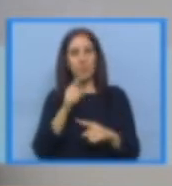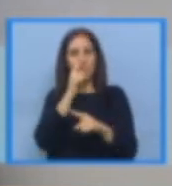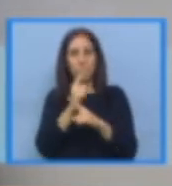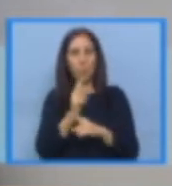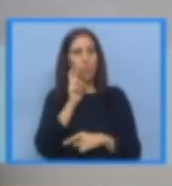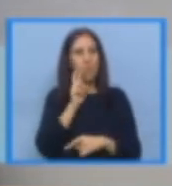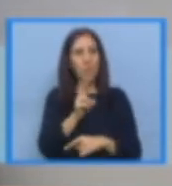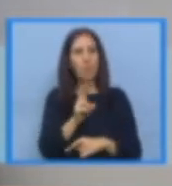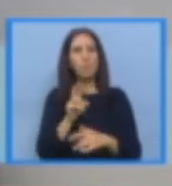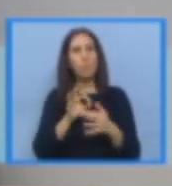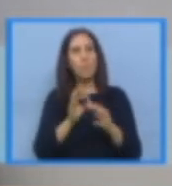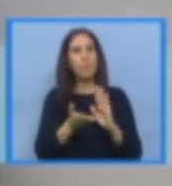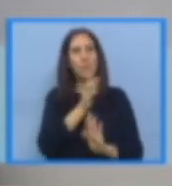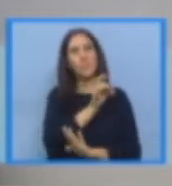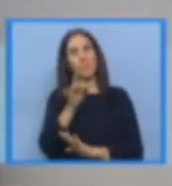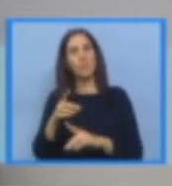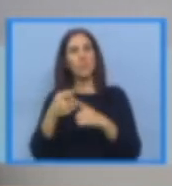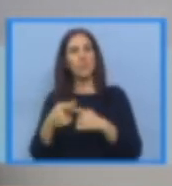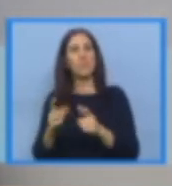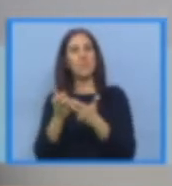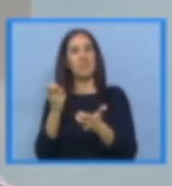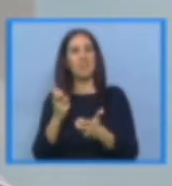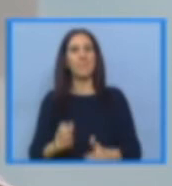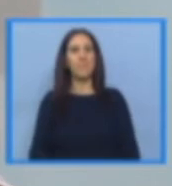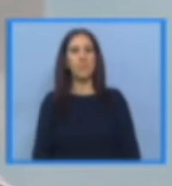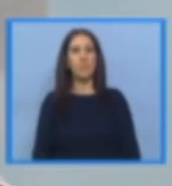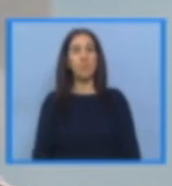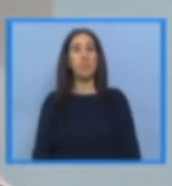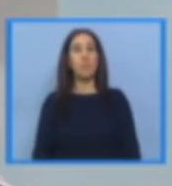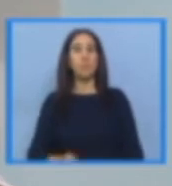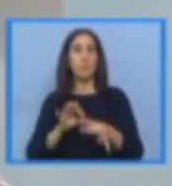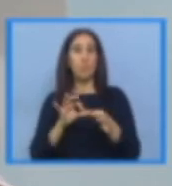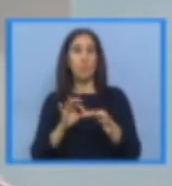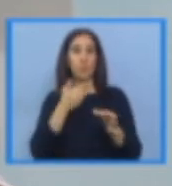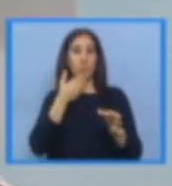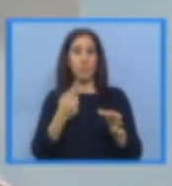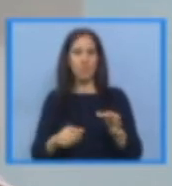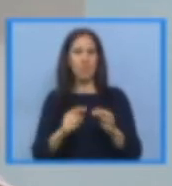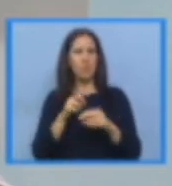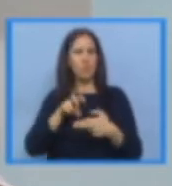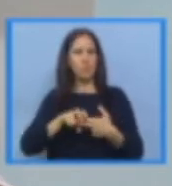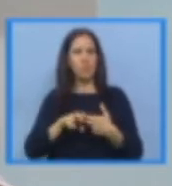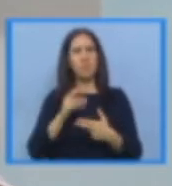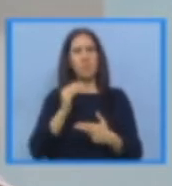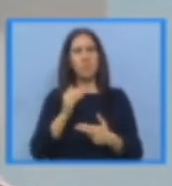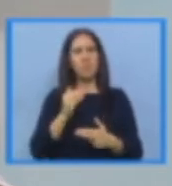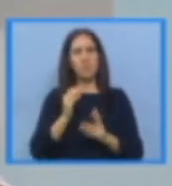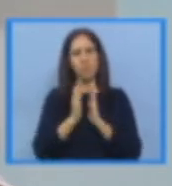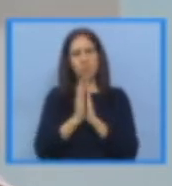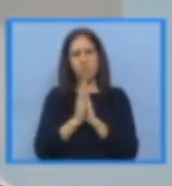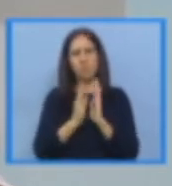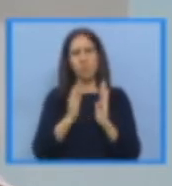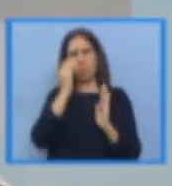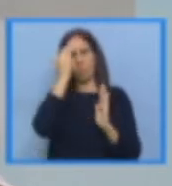do que aquilo que nos distingue. E que a experiência de unidade acontece também na própria disciplina de Educação Moral. Acredito que os alunos são de